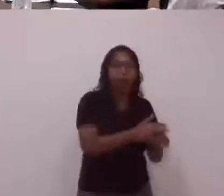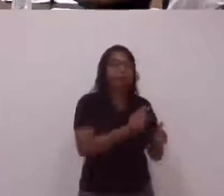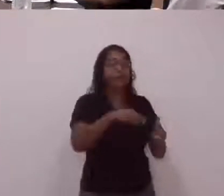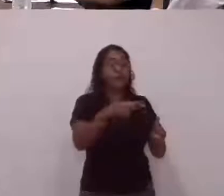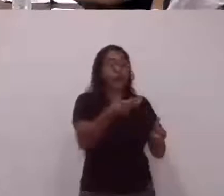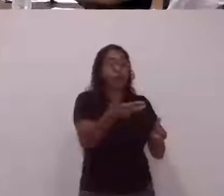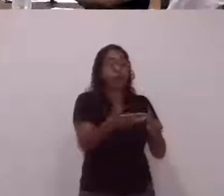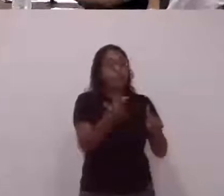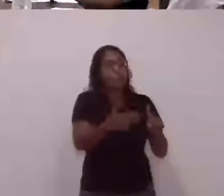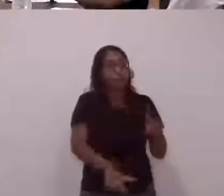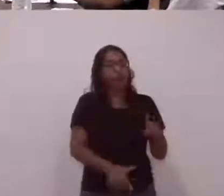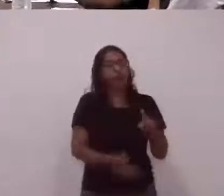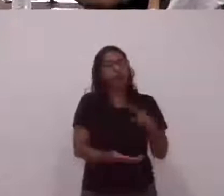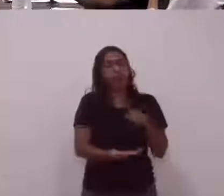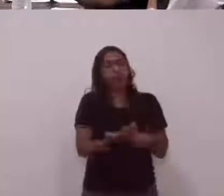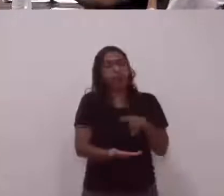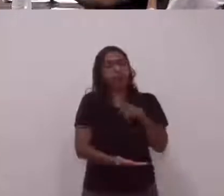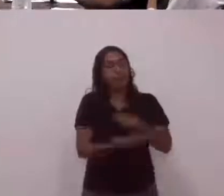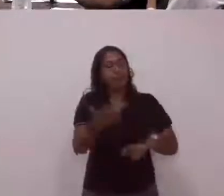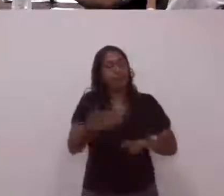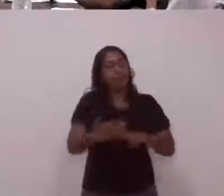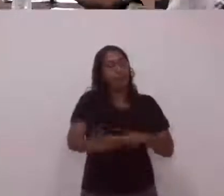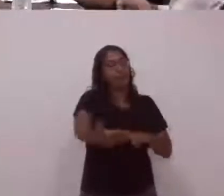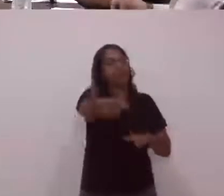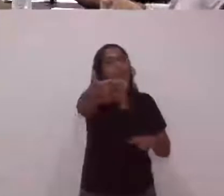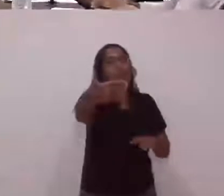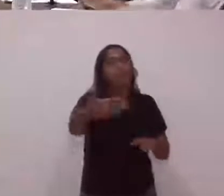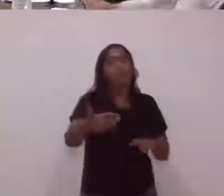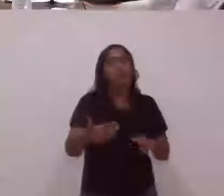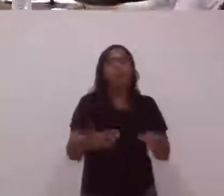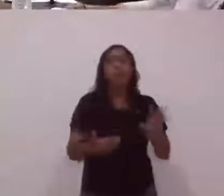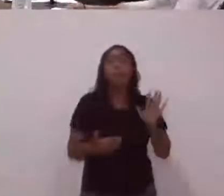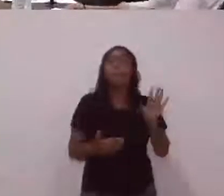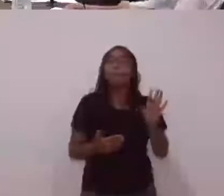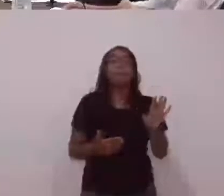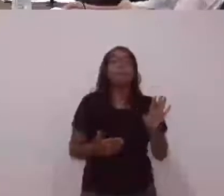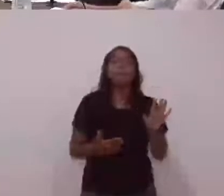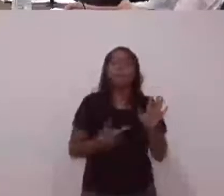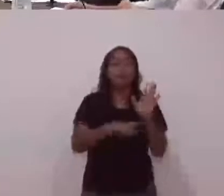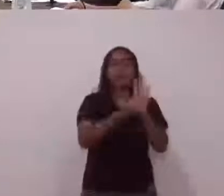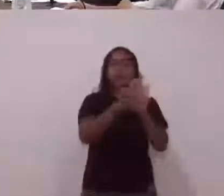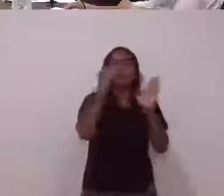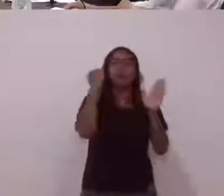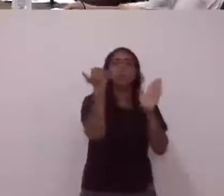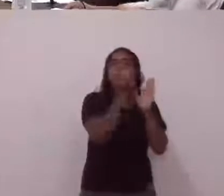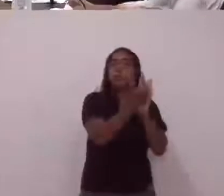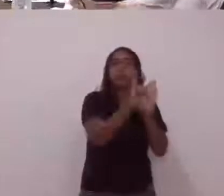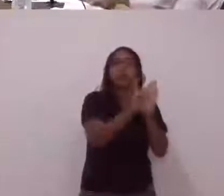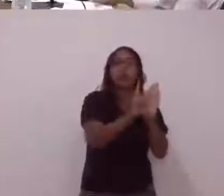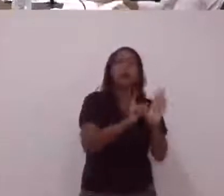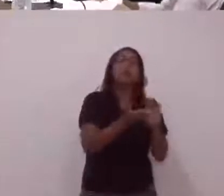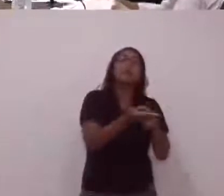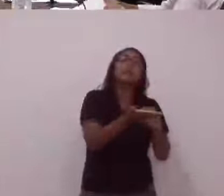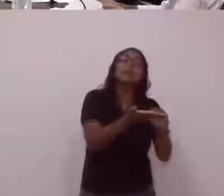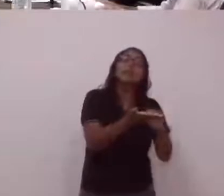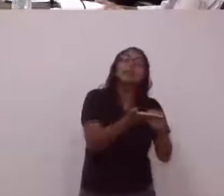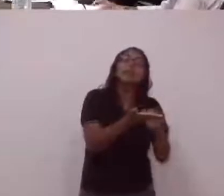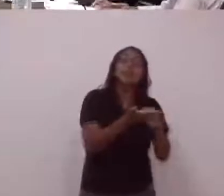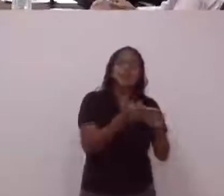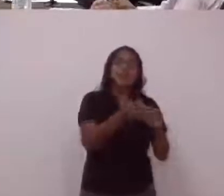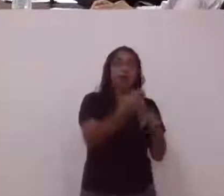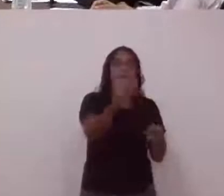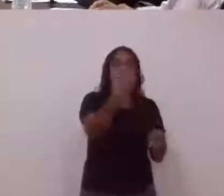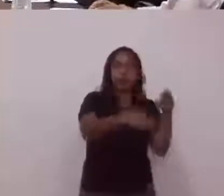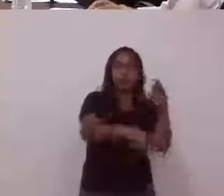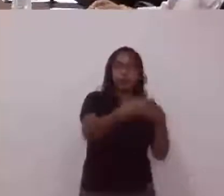de locação, refreando-se apenas diante de parecer jurídico emitido pelo secretário de negócio jurídico.